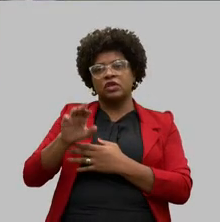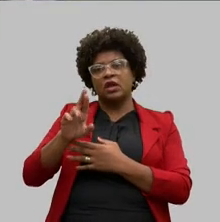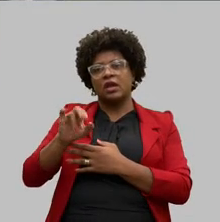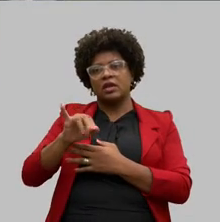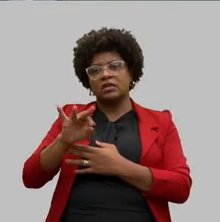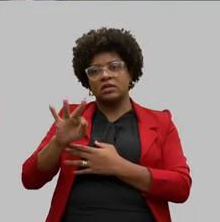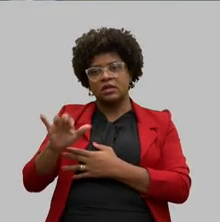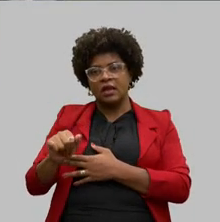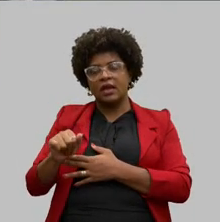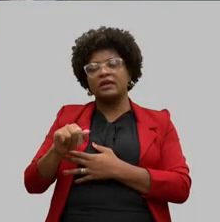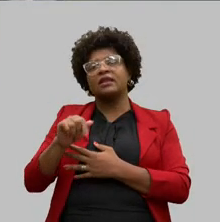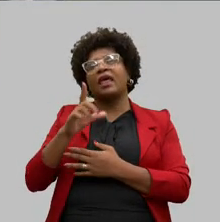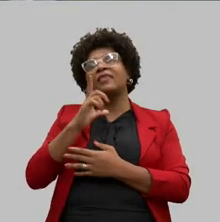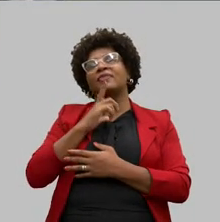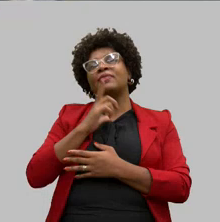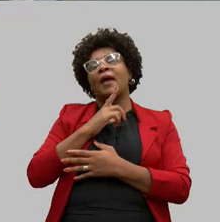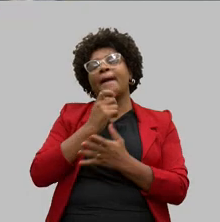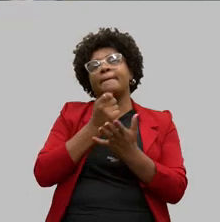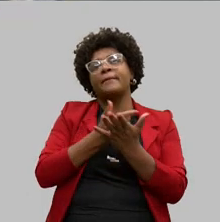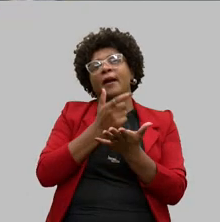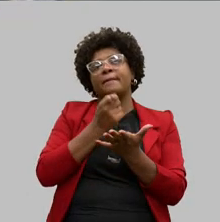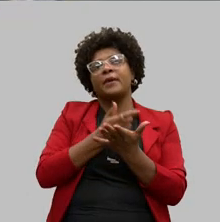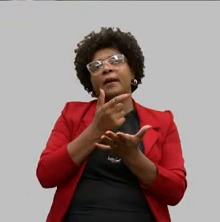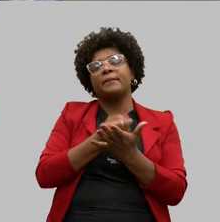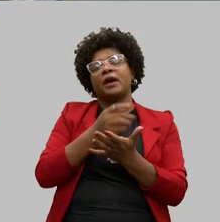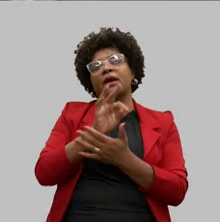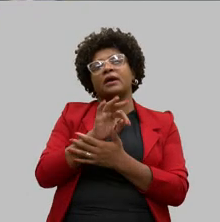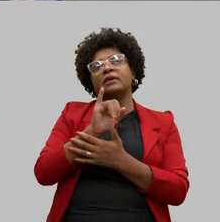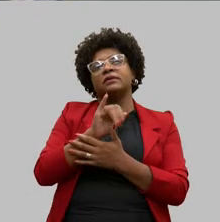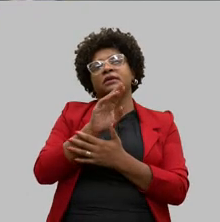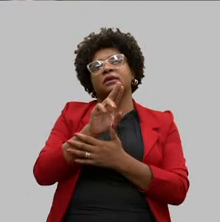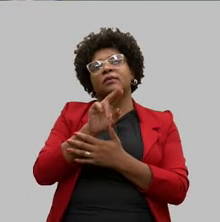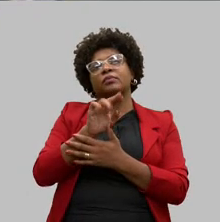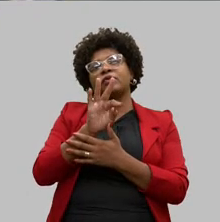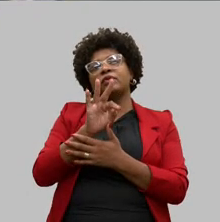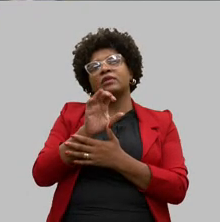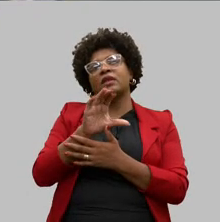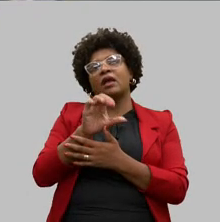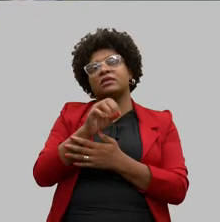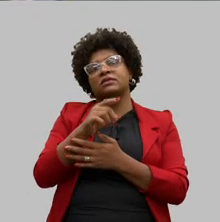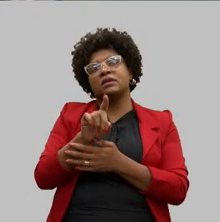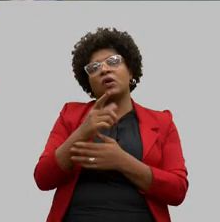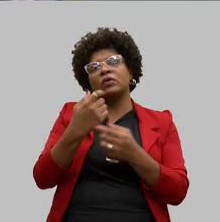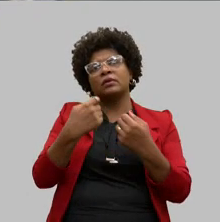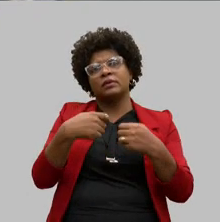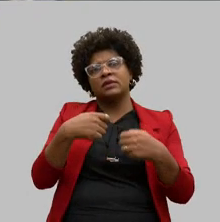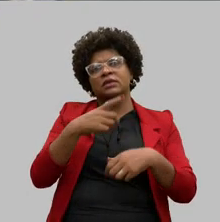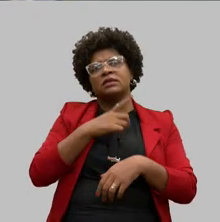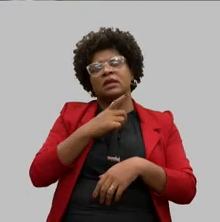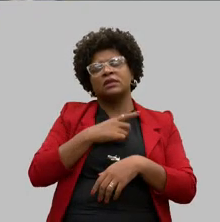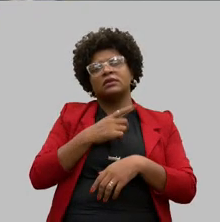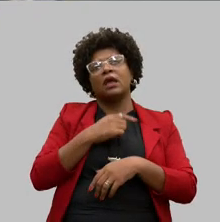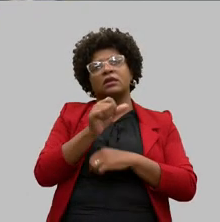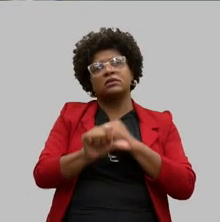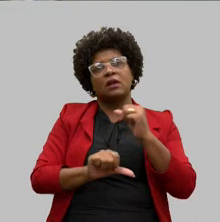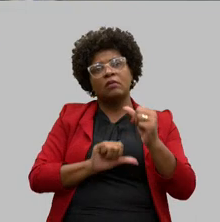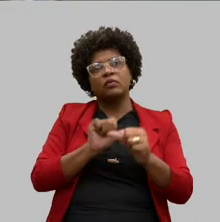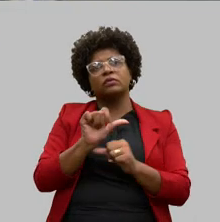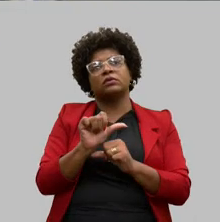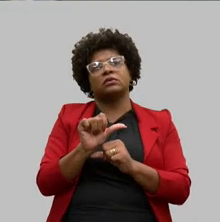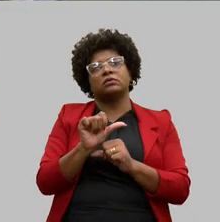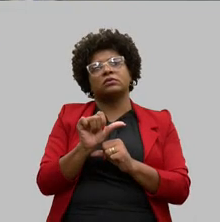de tributação nosso consumidor e que precisa ter essa questão revertida Com certeza a nosso